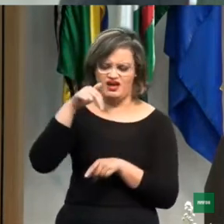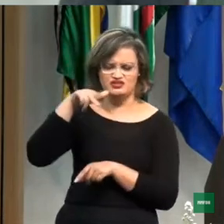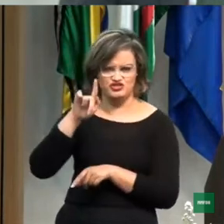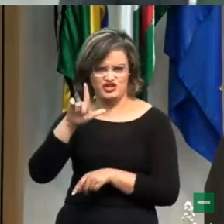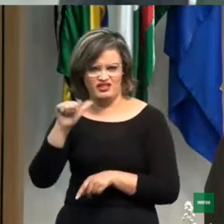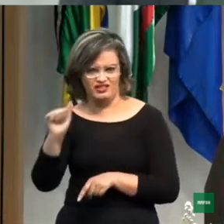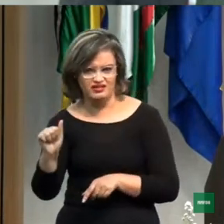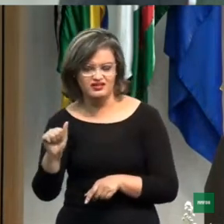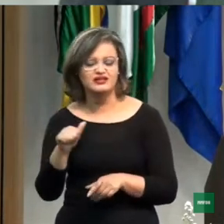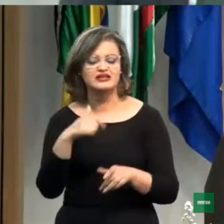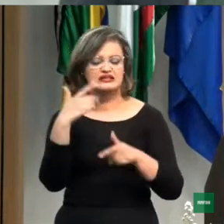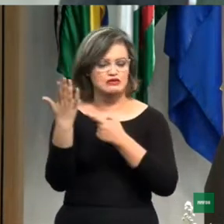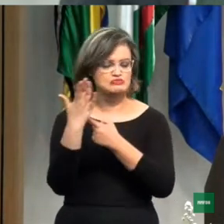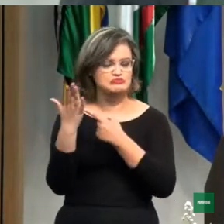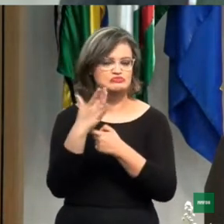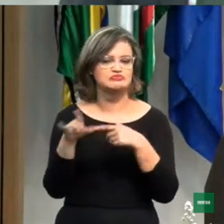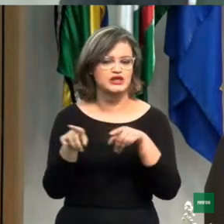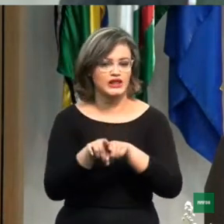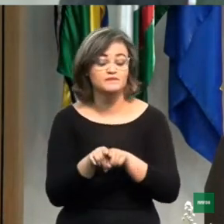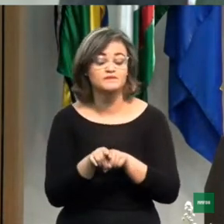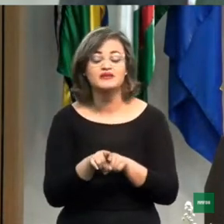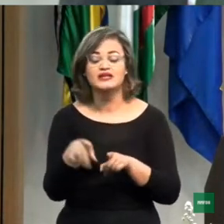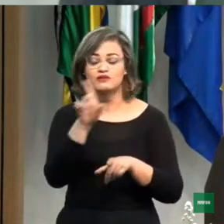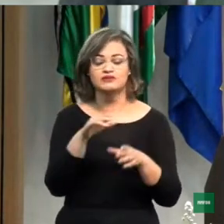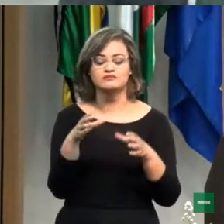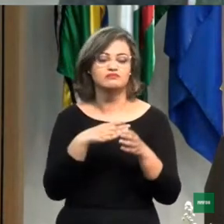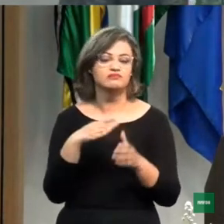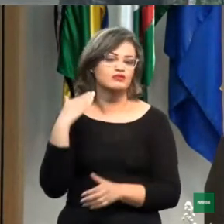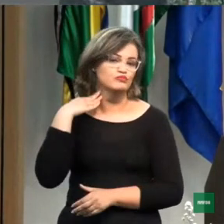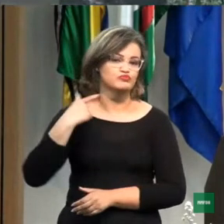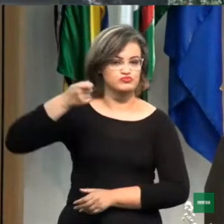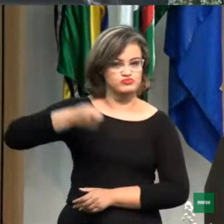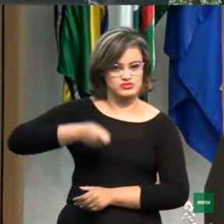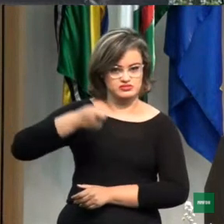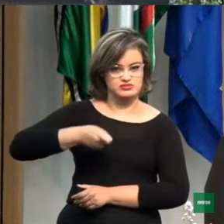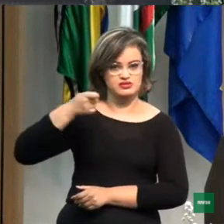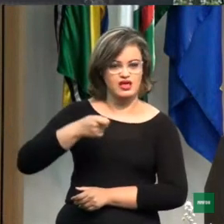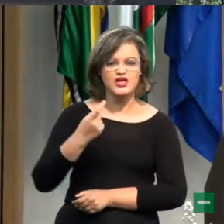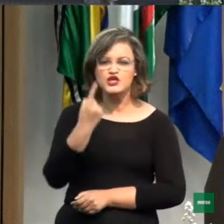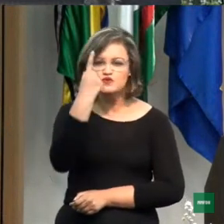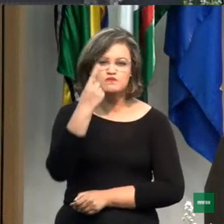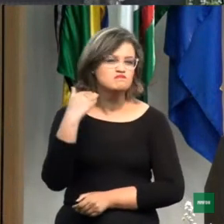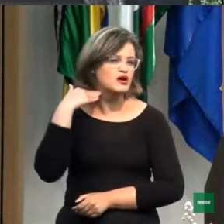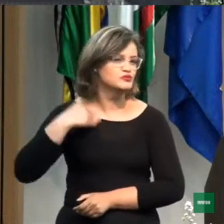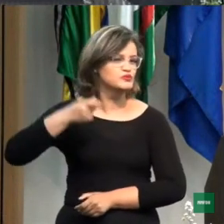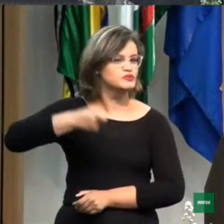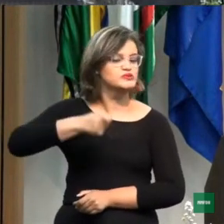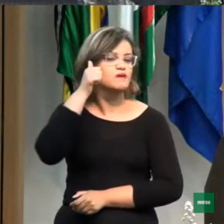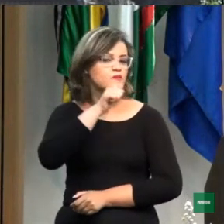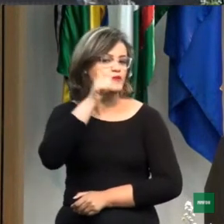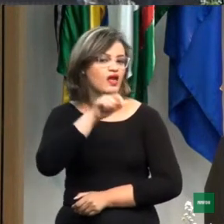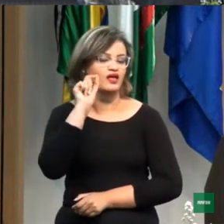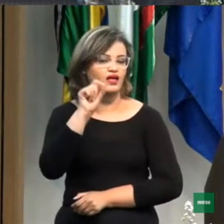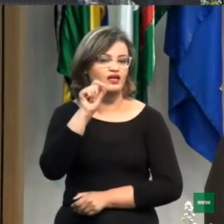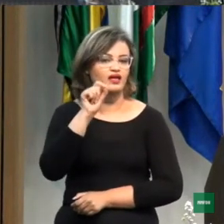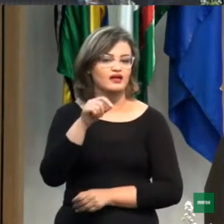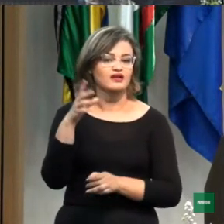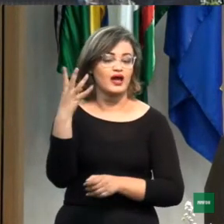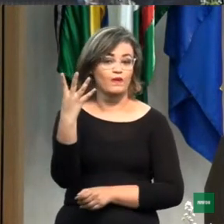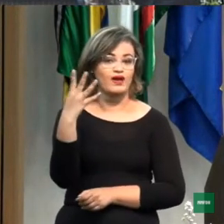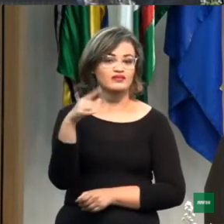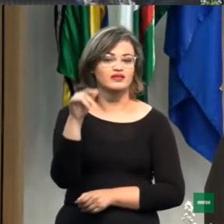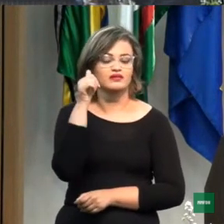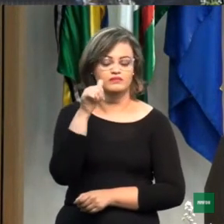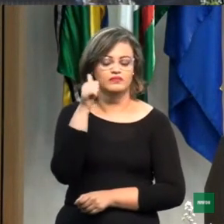a gente tem os juízes no Brasil, e há uma que eu queria destacar muito, a juíza da 4ª Região, a doutora Luciane Basotto, que